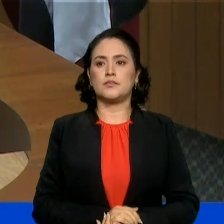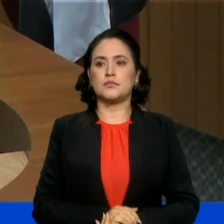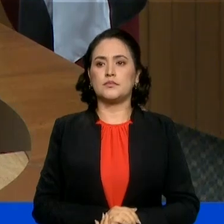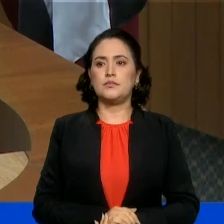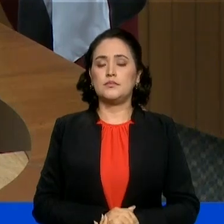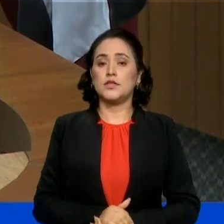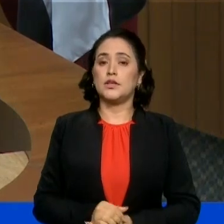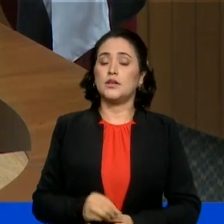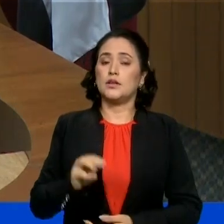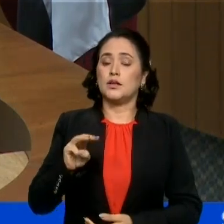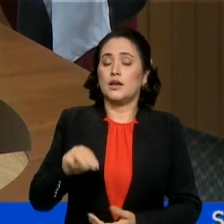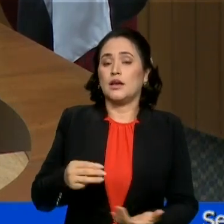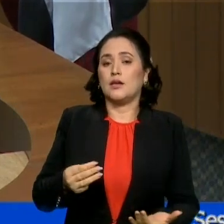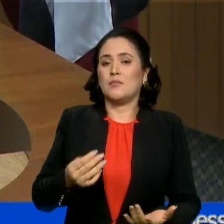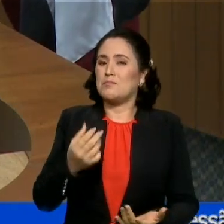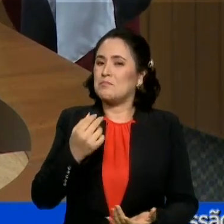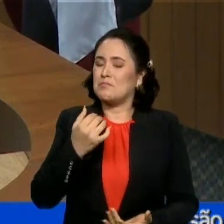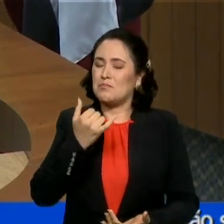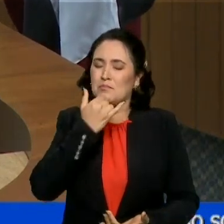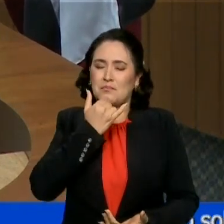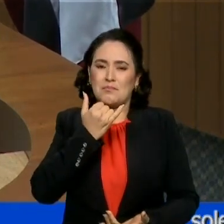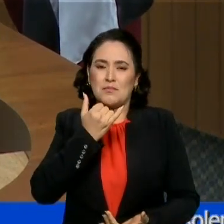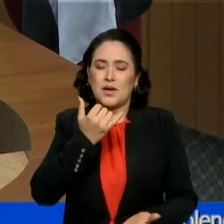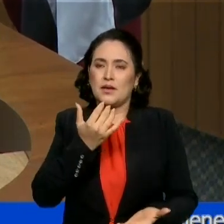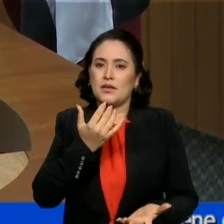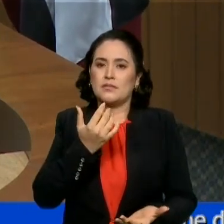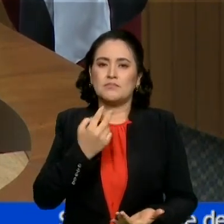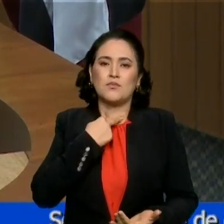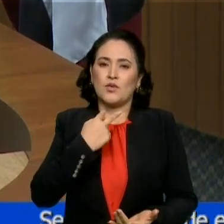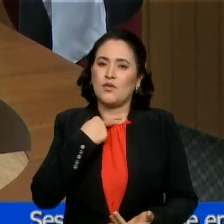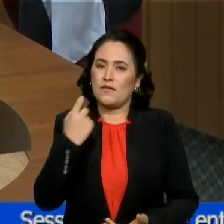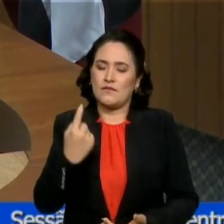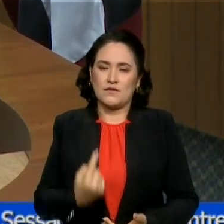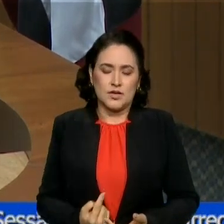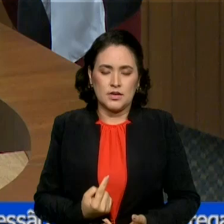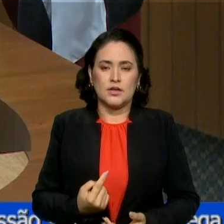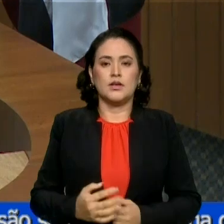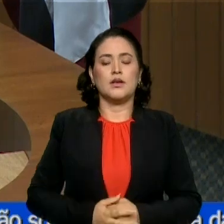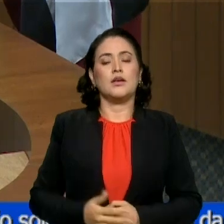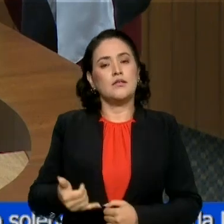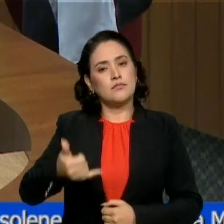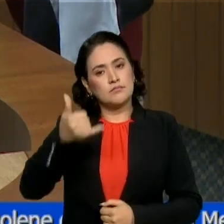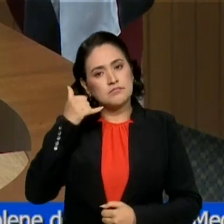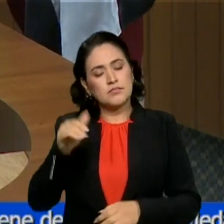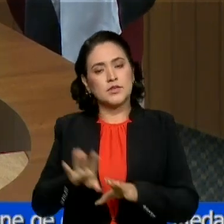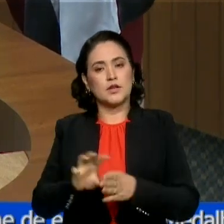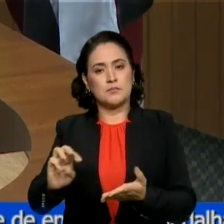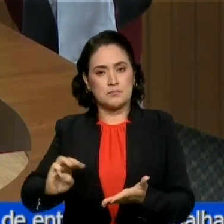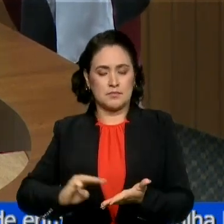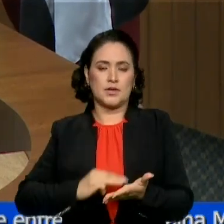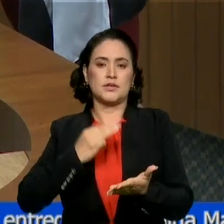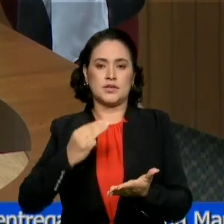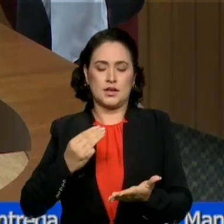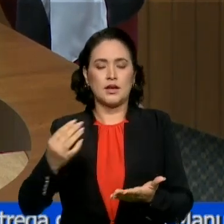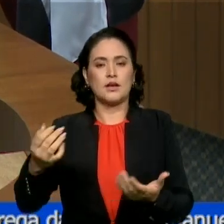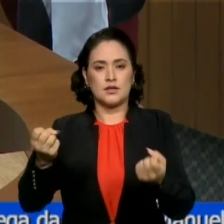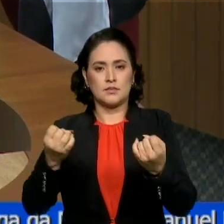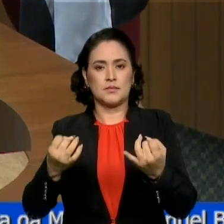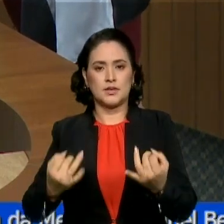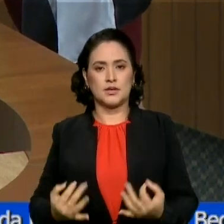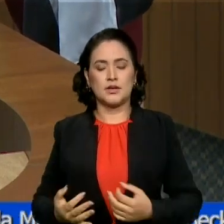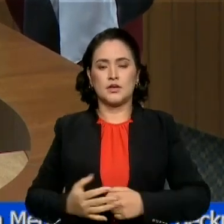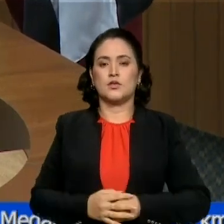estarem, me cumprimentarem por mensagem e telefonemas. Recebam todos e todos o meu abraço